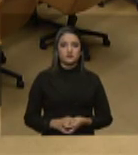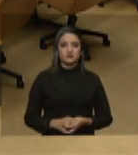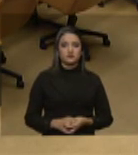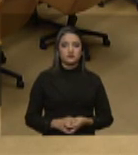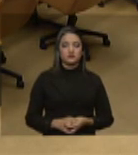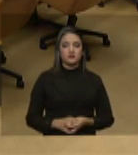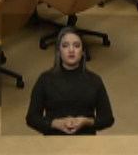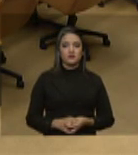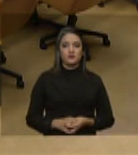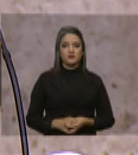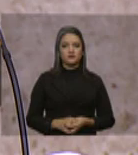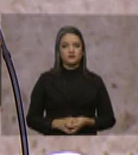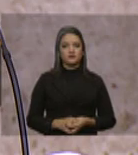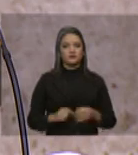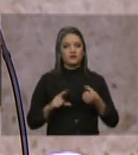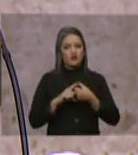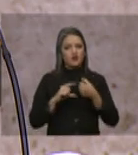11